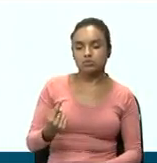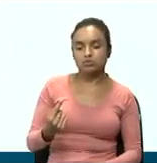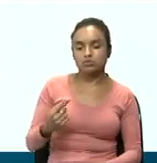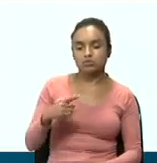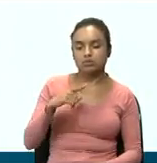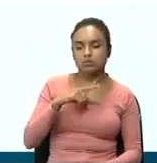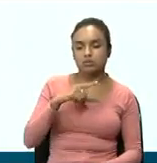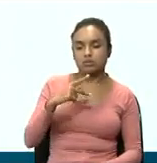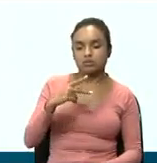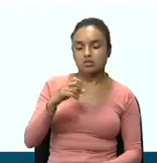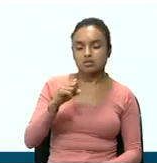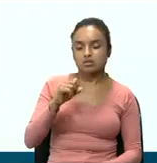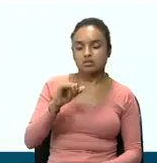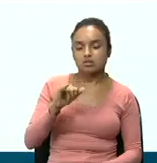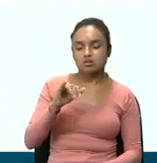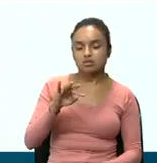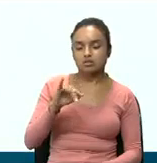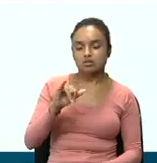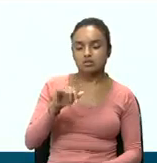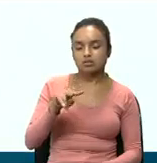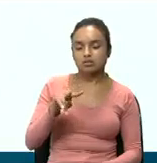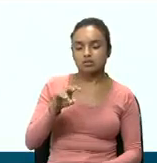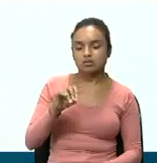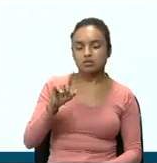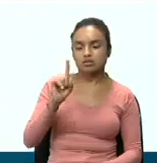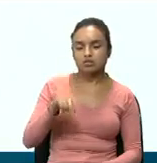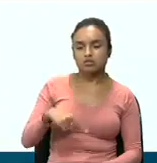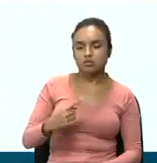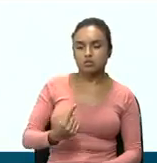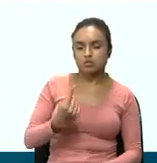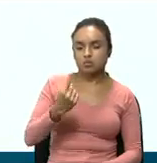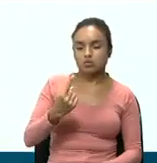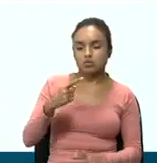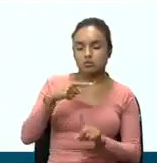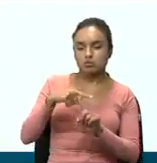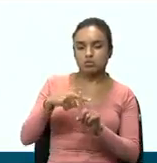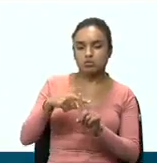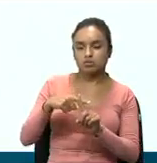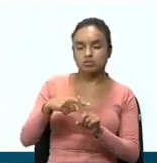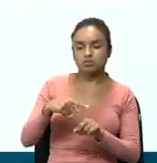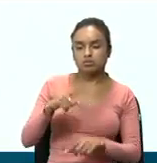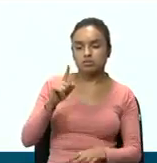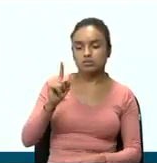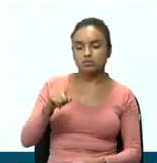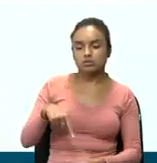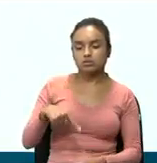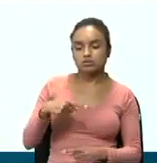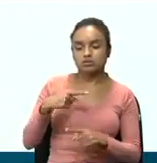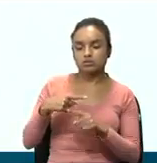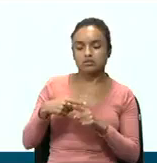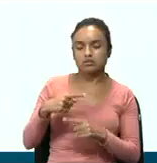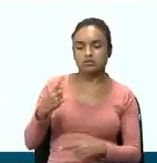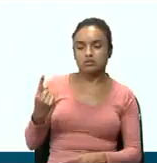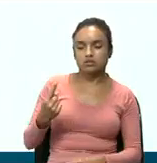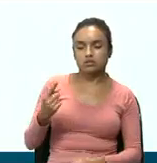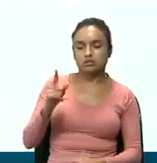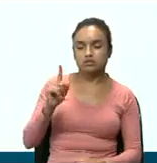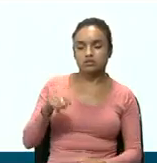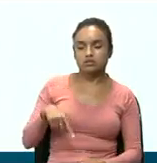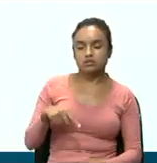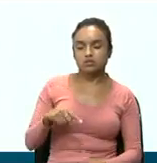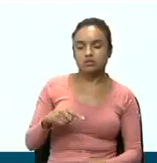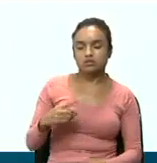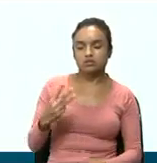ter 1 positivo. Aqui implícito 1. 1 positivo vezes 1, 1. 1 vezes raiz de